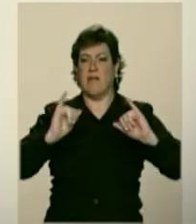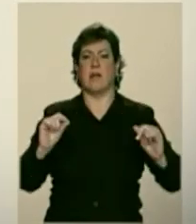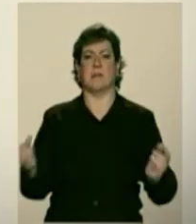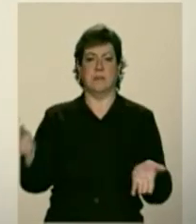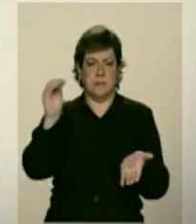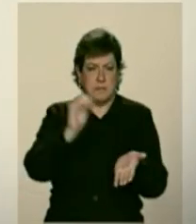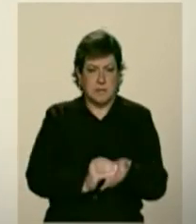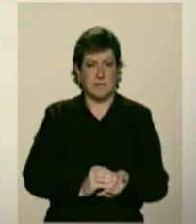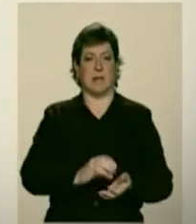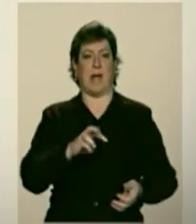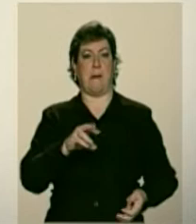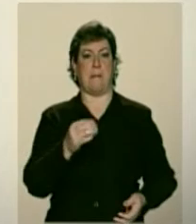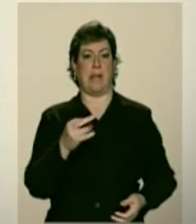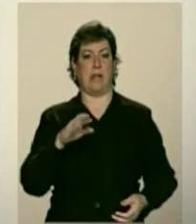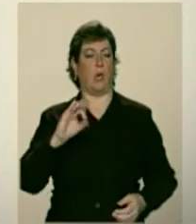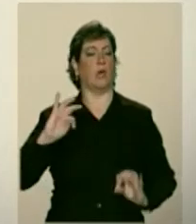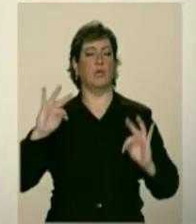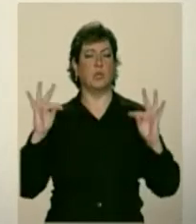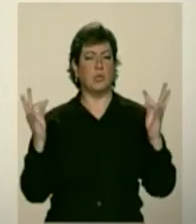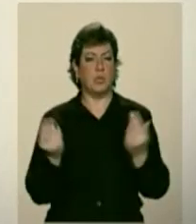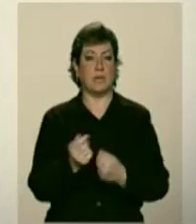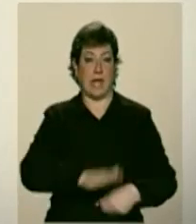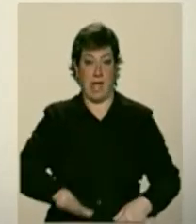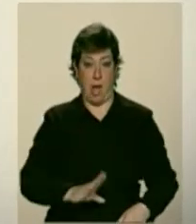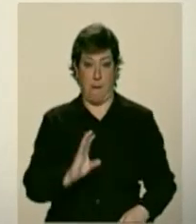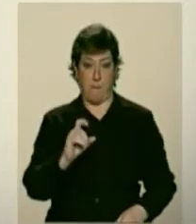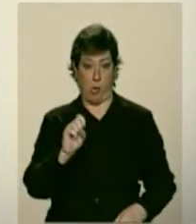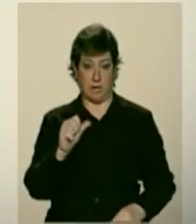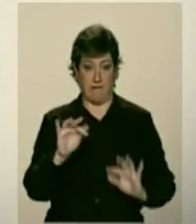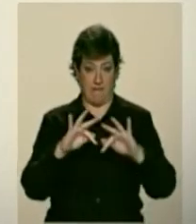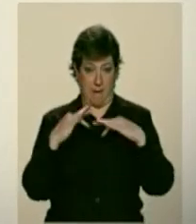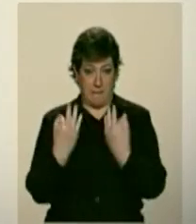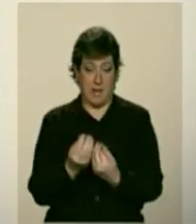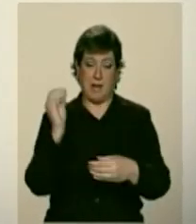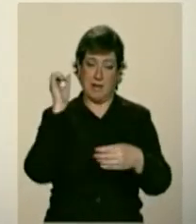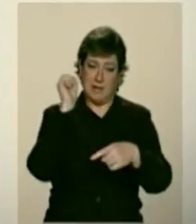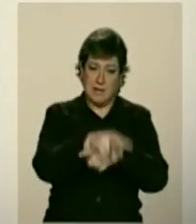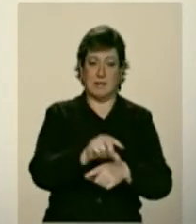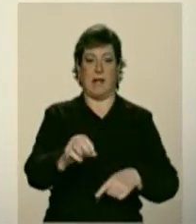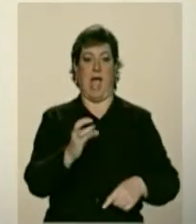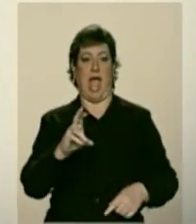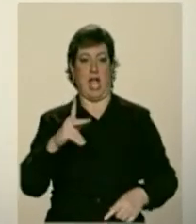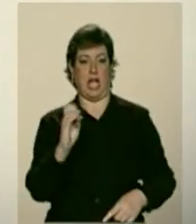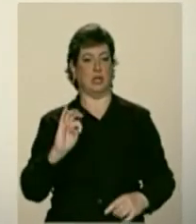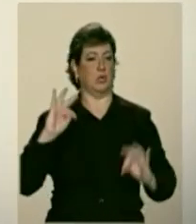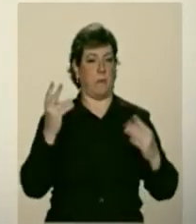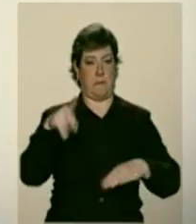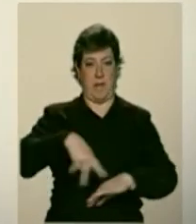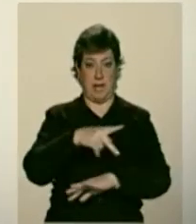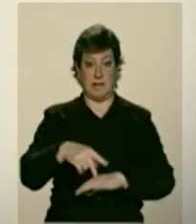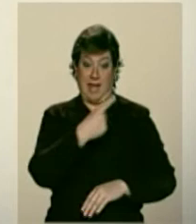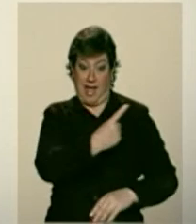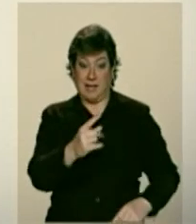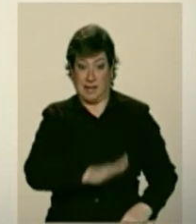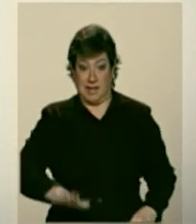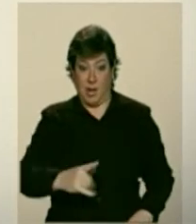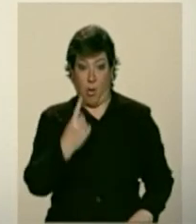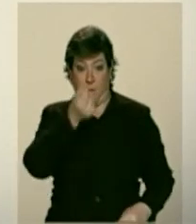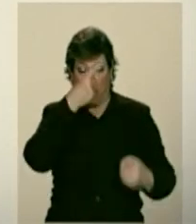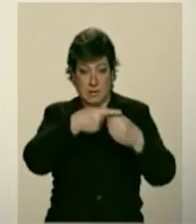nas creches de todo o país. Para cada criança do Bolsa Família matriculada, o município vai